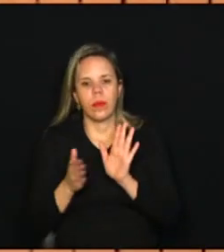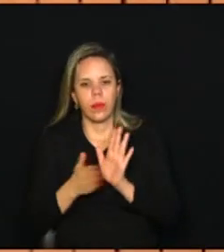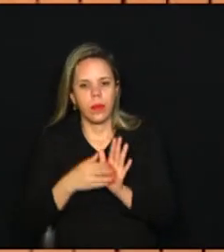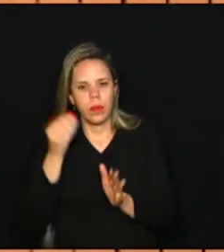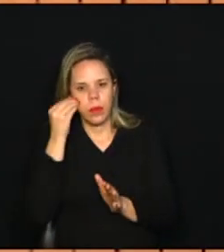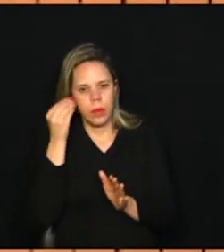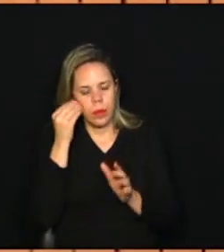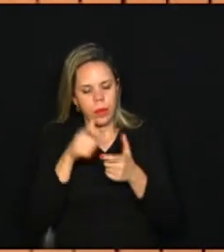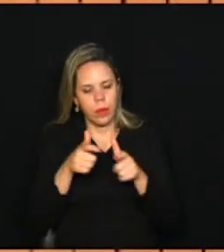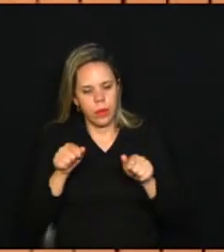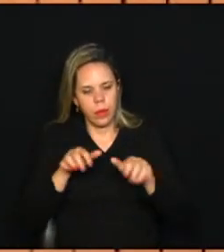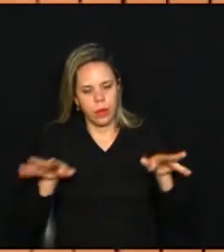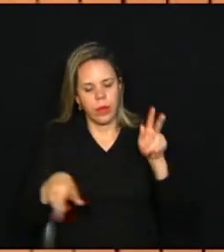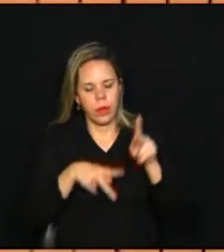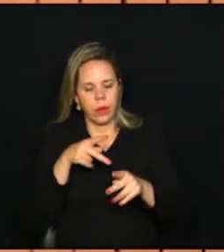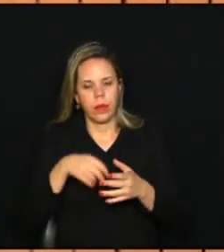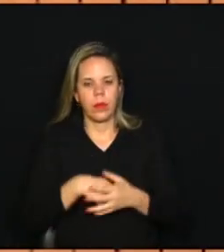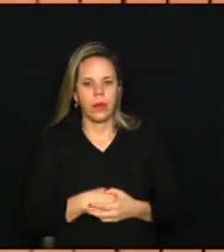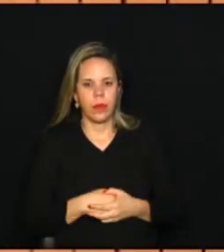testagem em massa da população